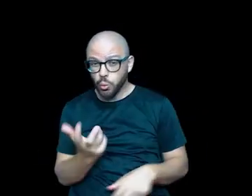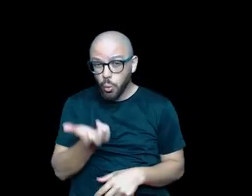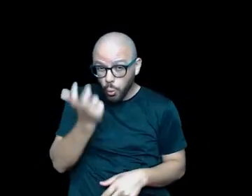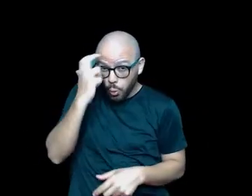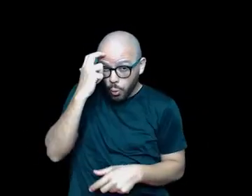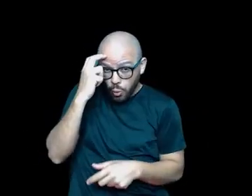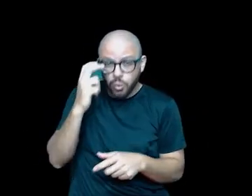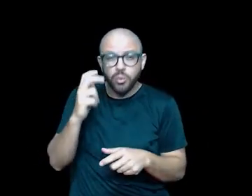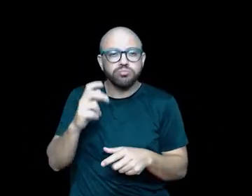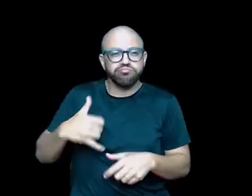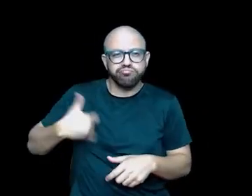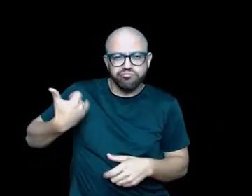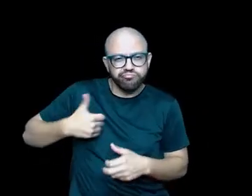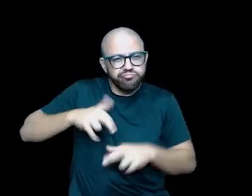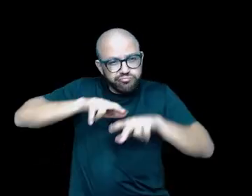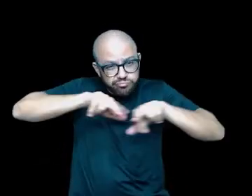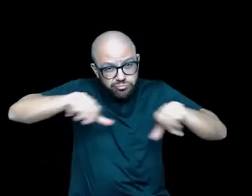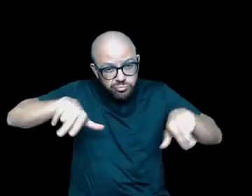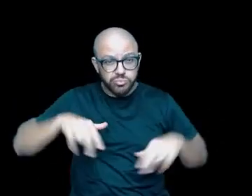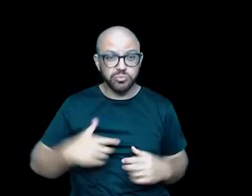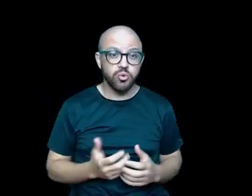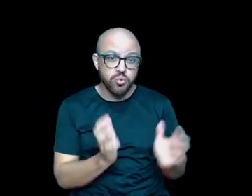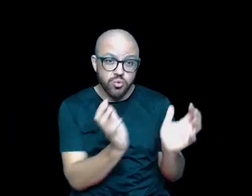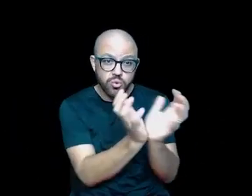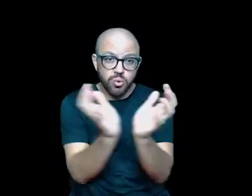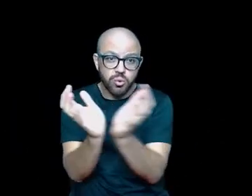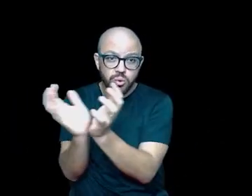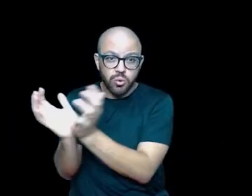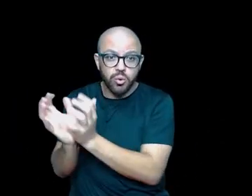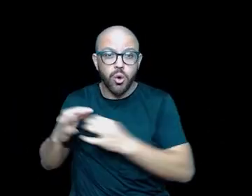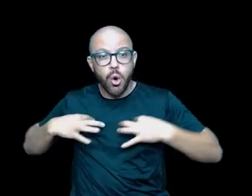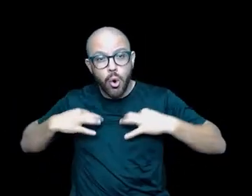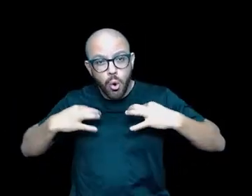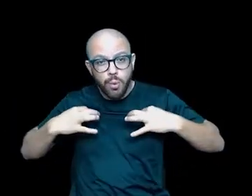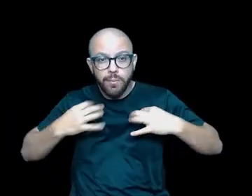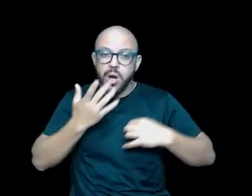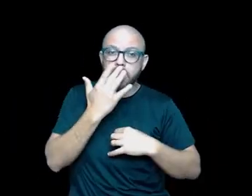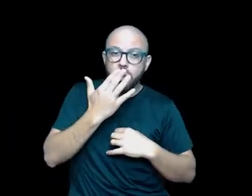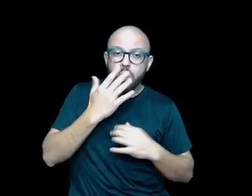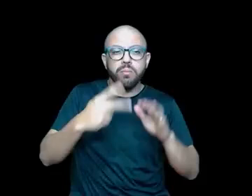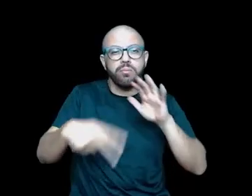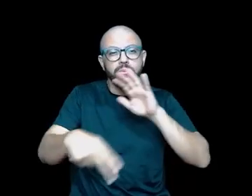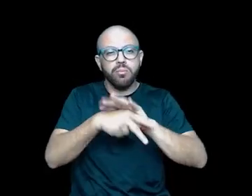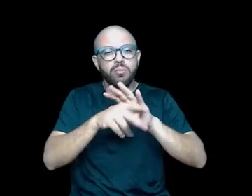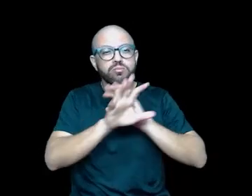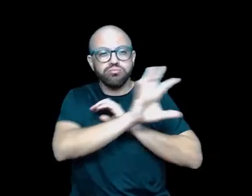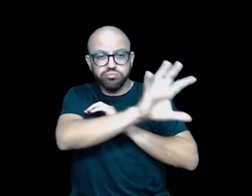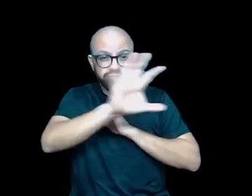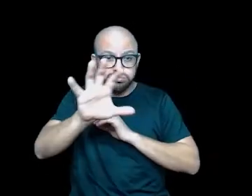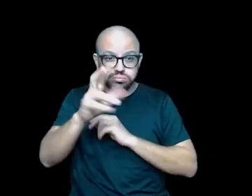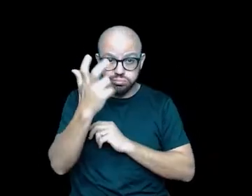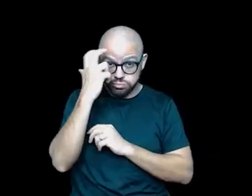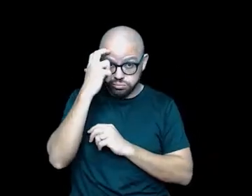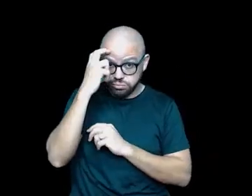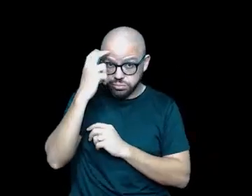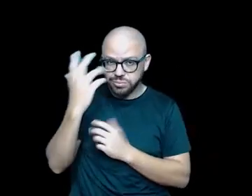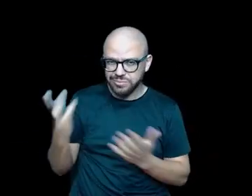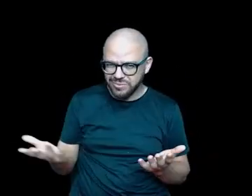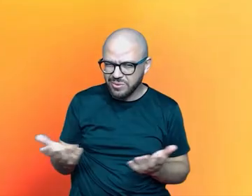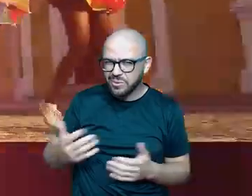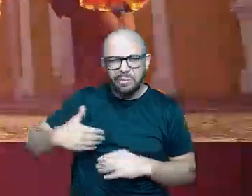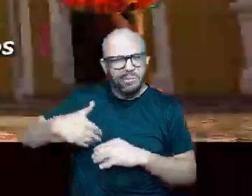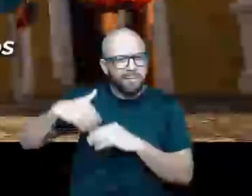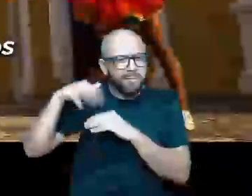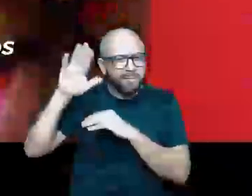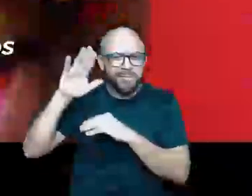vídeo é plural, com agentes culturais de todas as idades, etnias, roupas e figurinos coloridos próprios de cada expressão